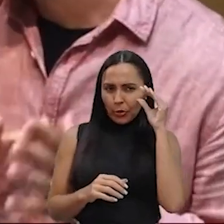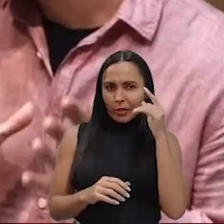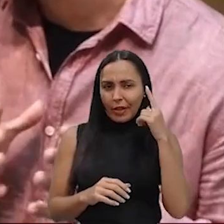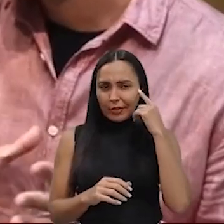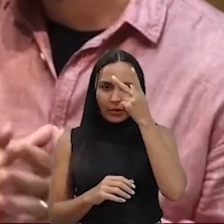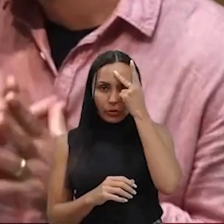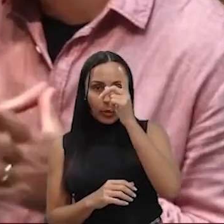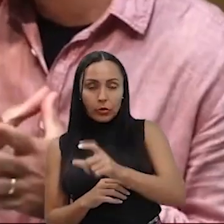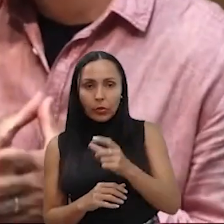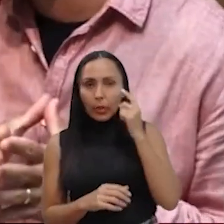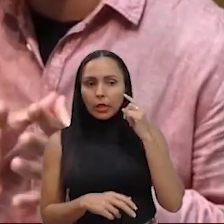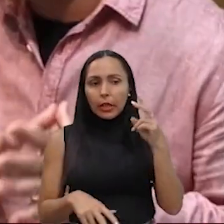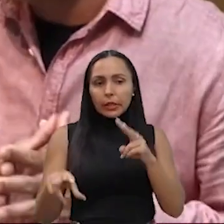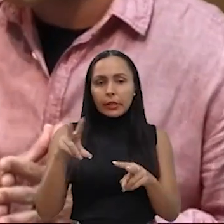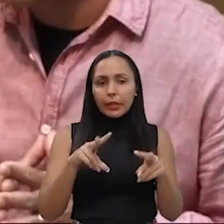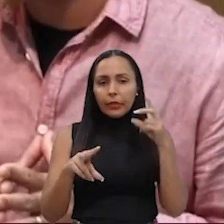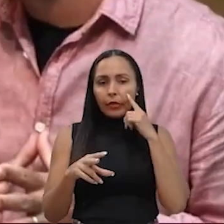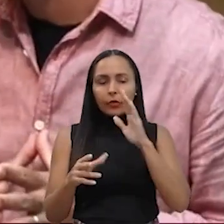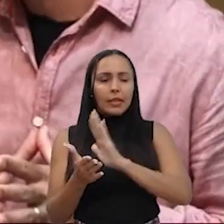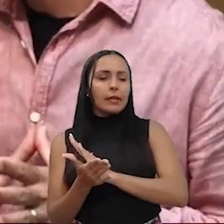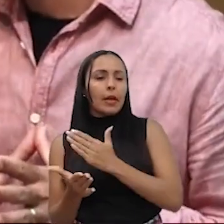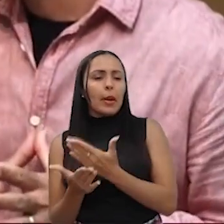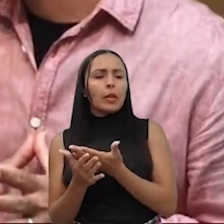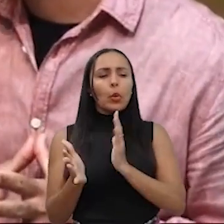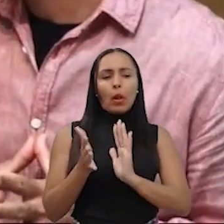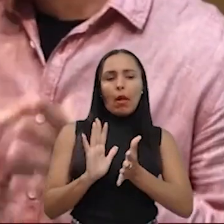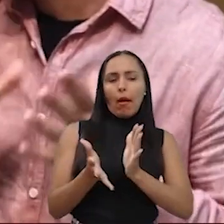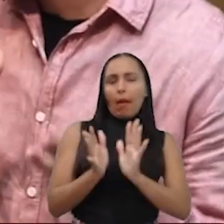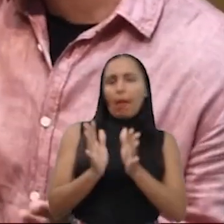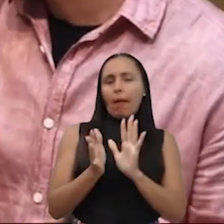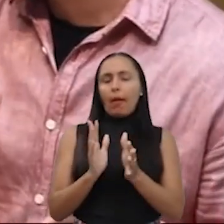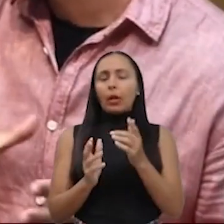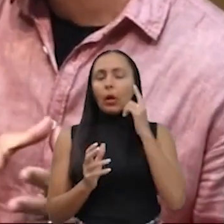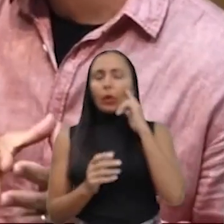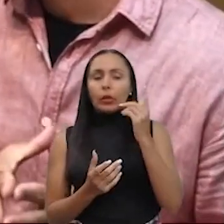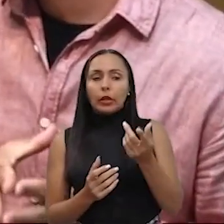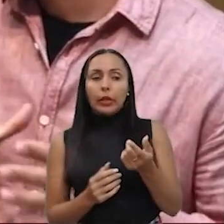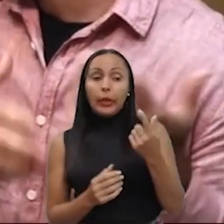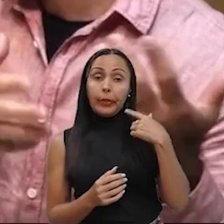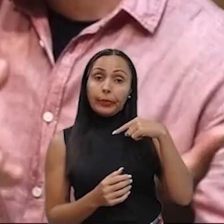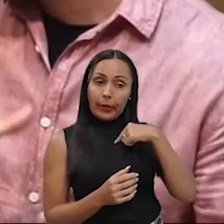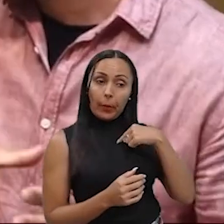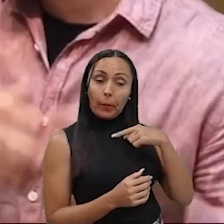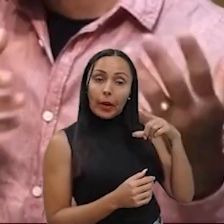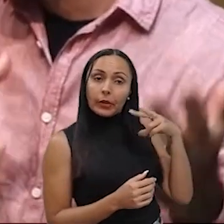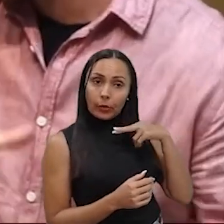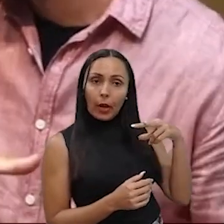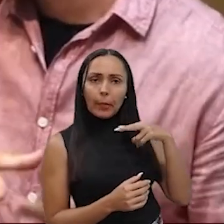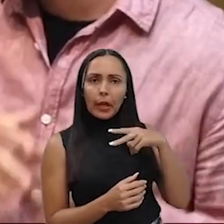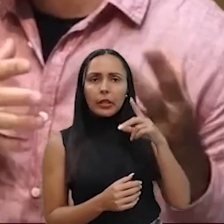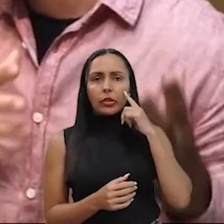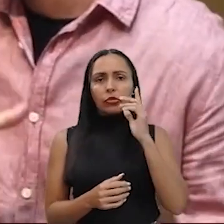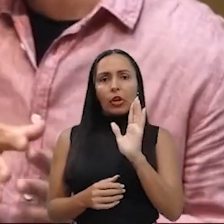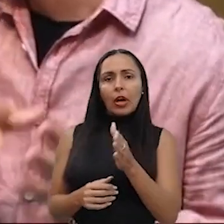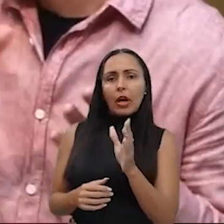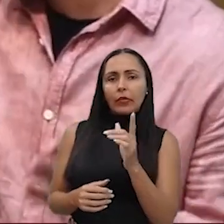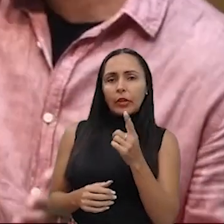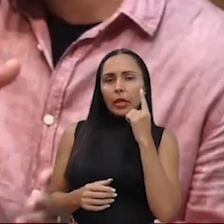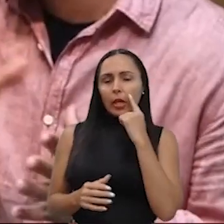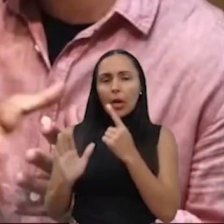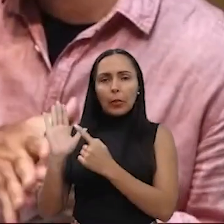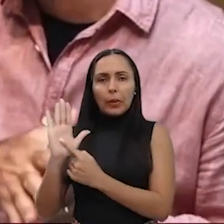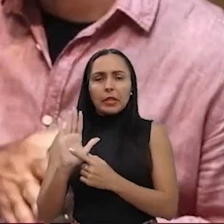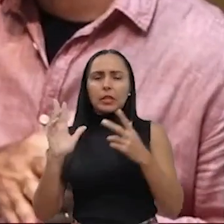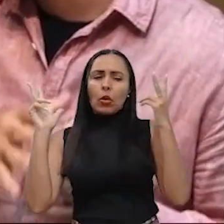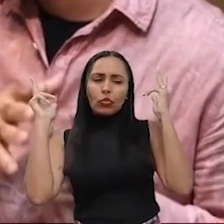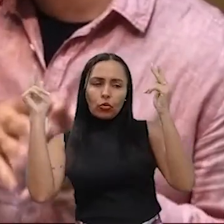vê a sua atuação especificamente, né? Porque eu, particularmente, já vi outras apresentações, outros shows. A